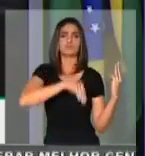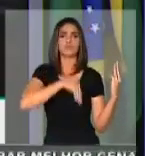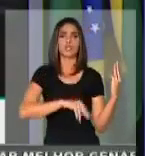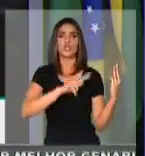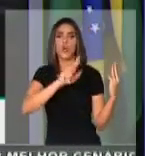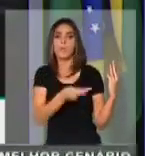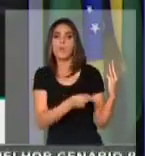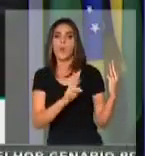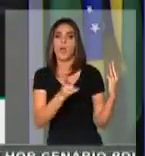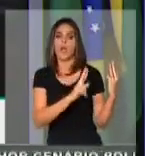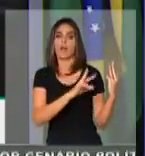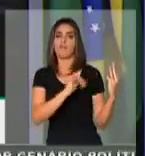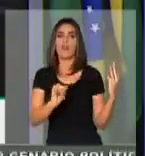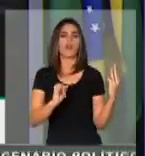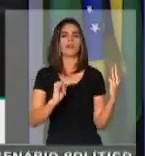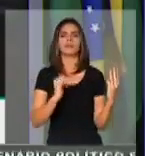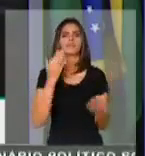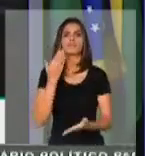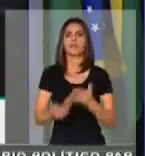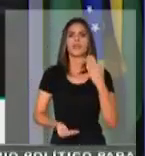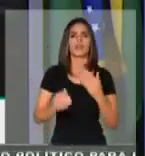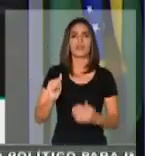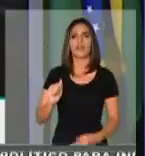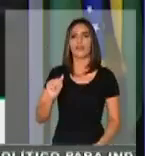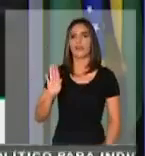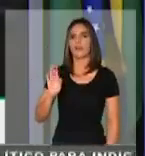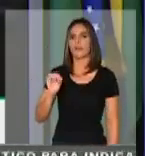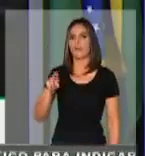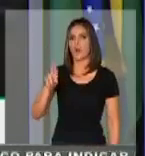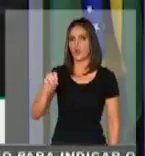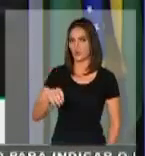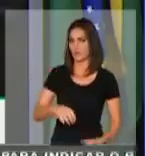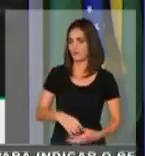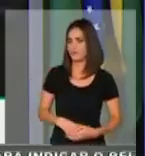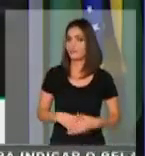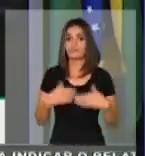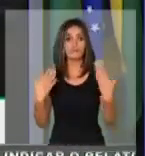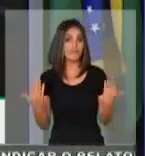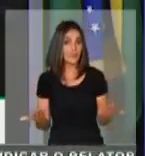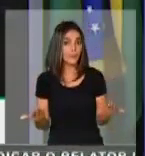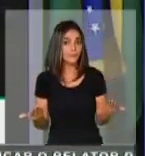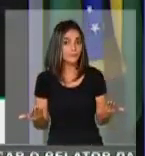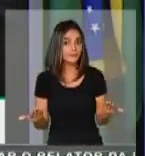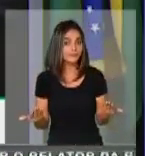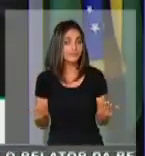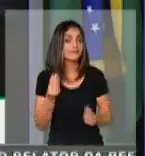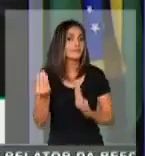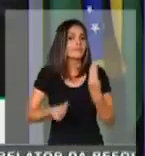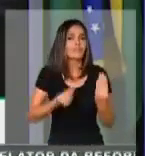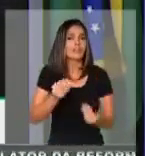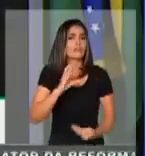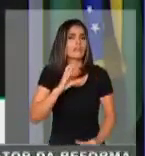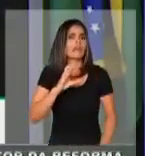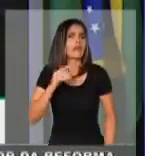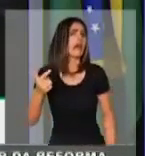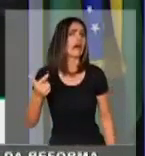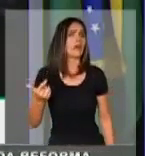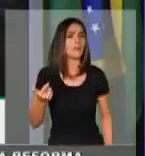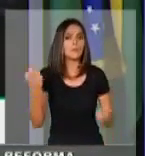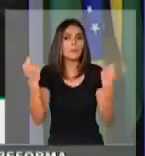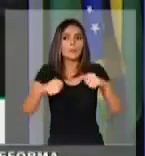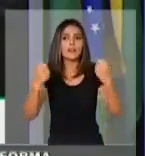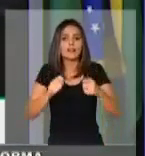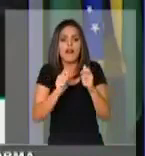até R$2.000 que ficarão sem o seu abono. Então, senhoras e senhores, é óbvio que